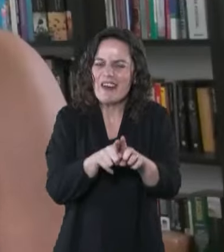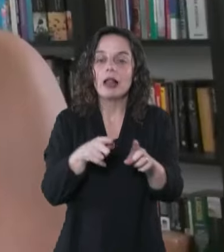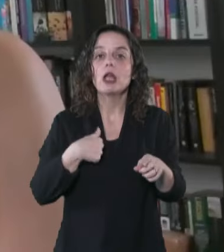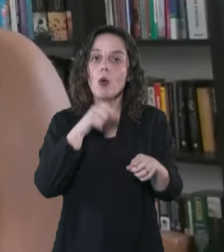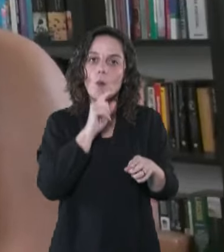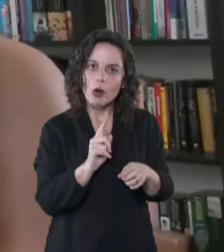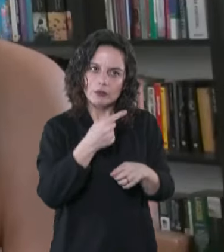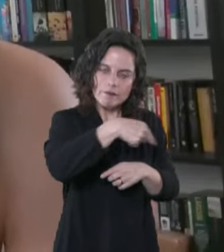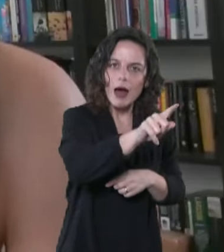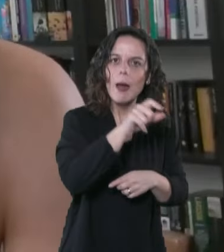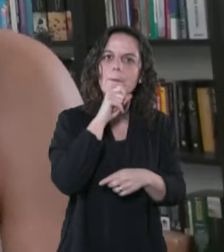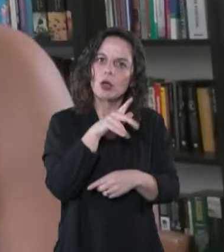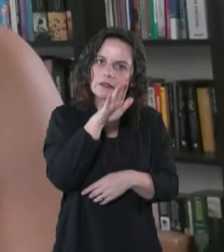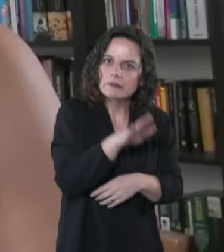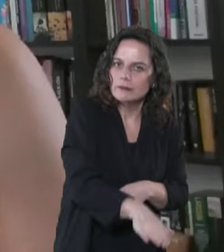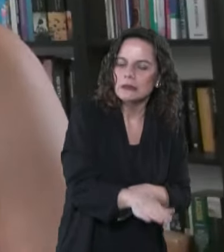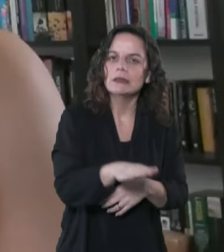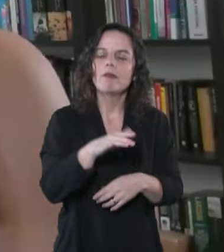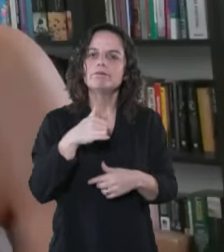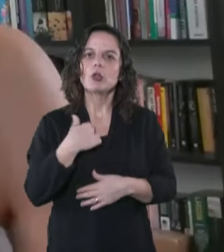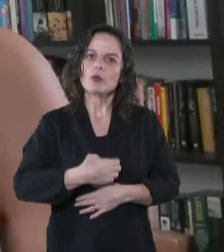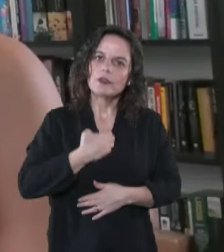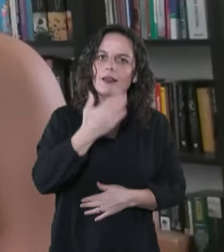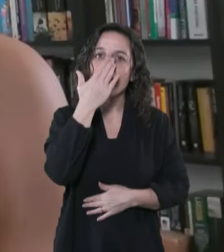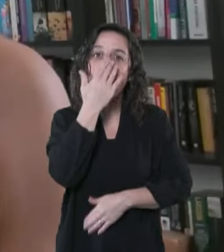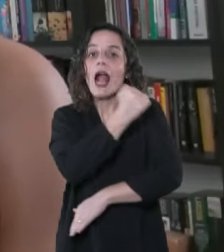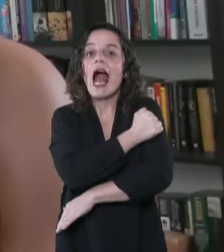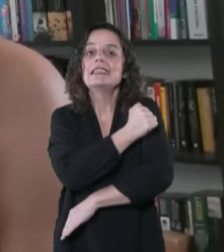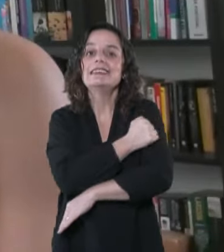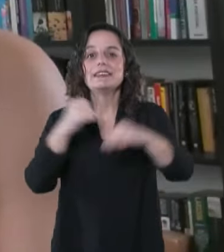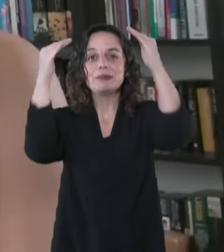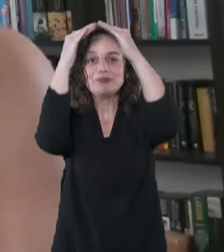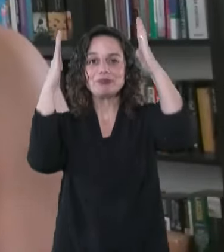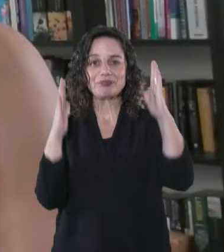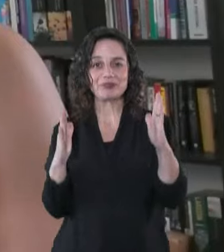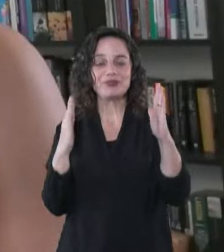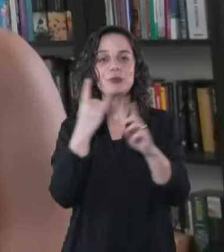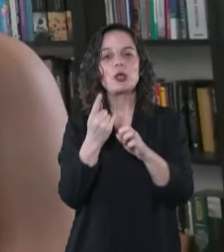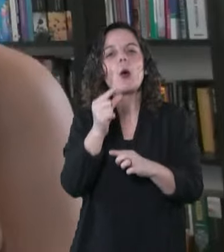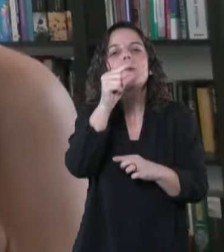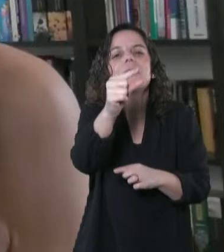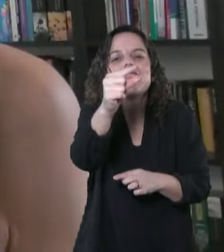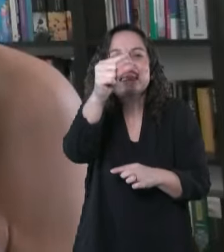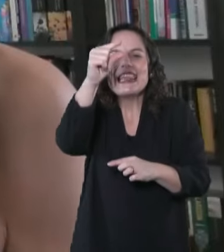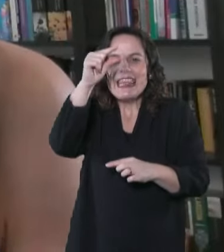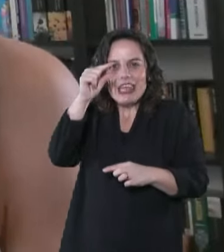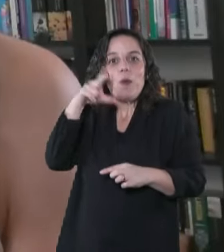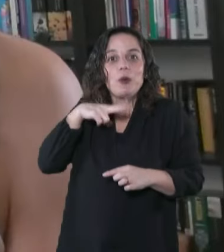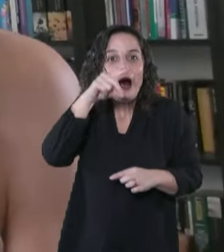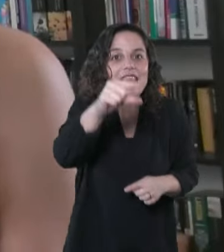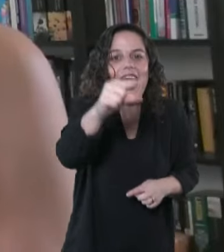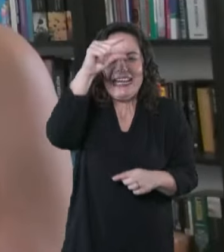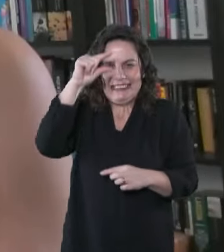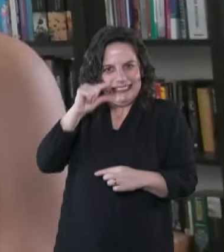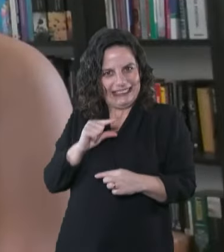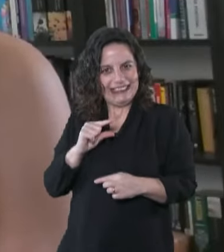posso ir, onde eu posso estar, onde eu me vou sentir em casa, porque vou ter esse pedaço de Portugal, onde eu vou estar a sentir bem,